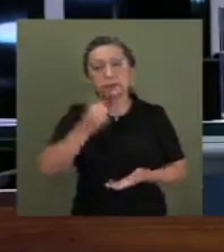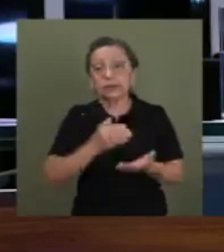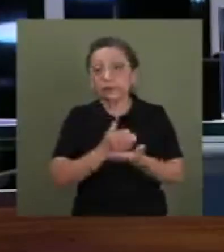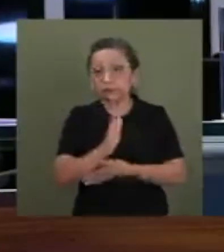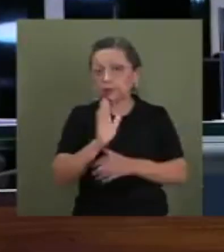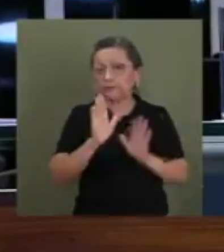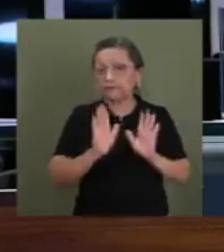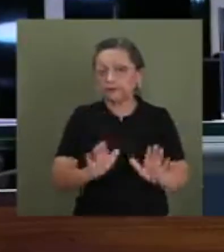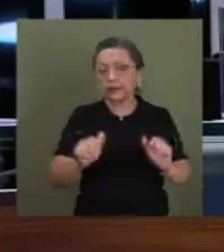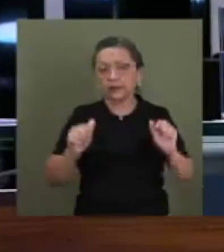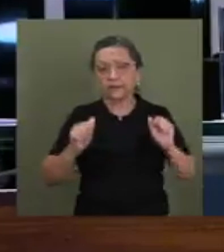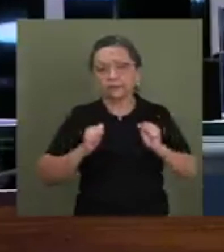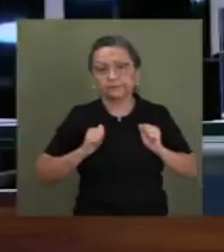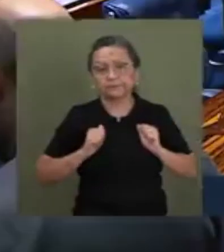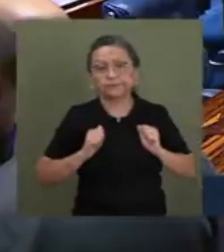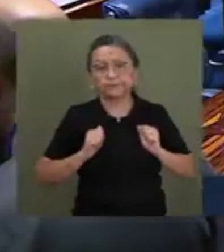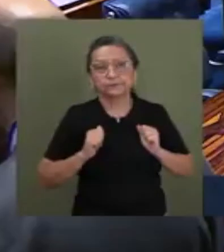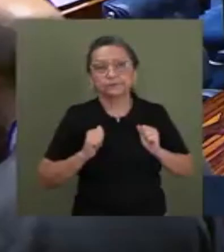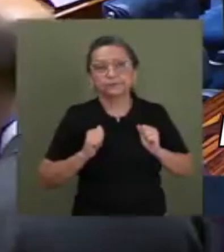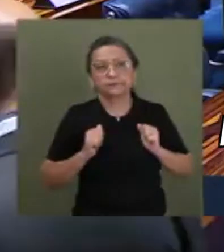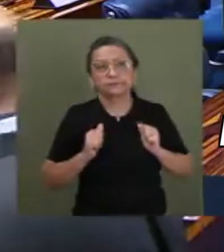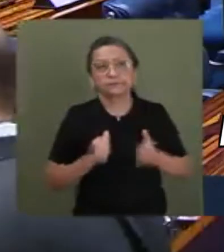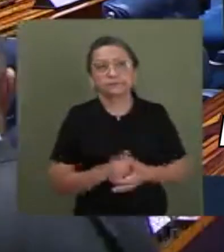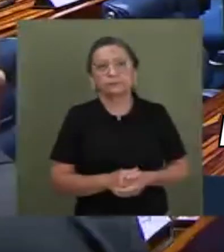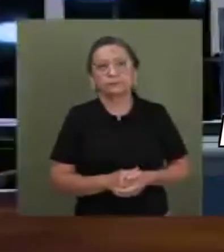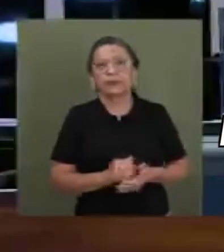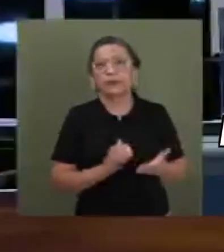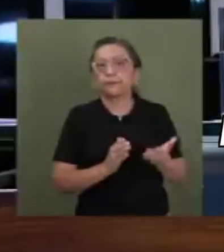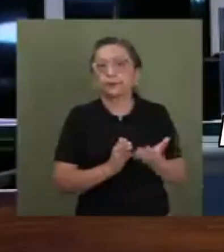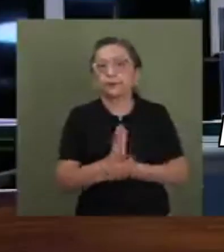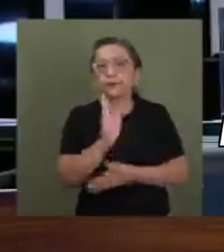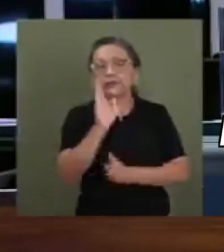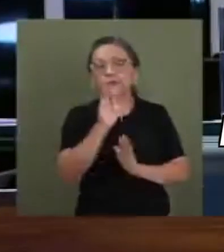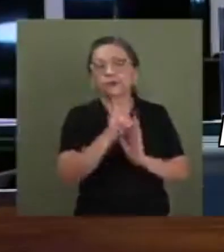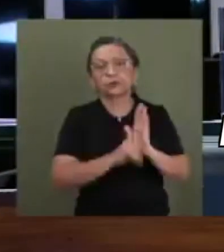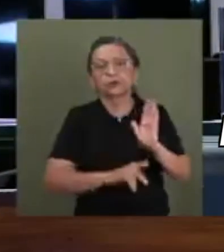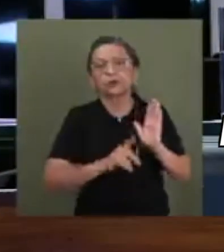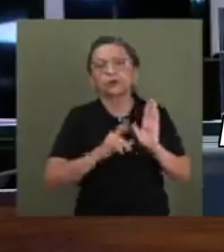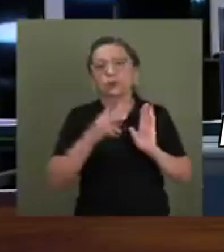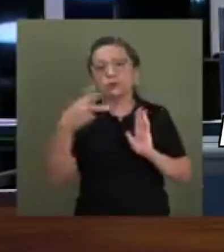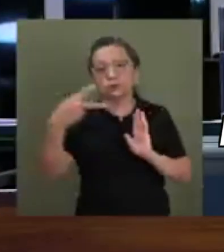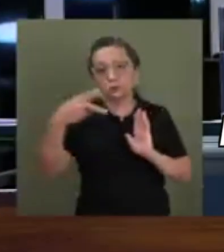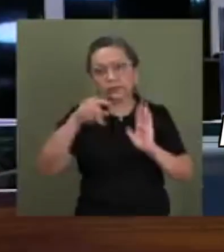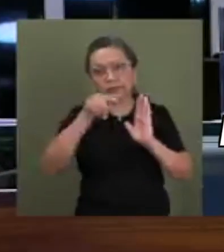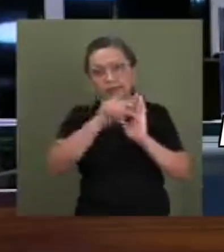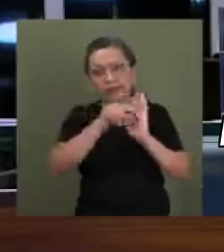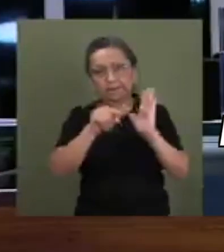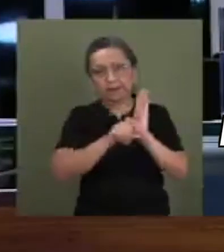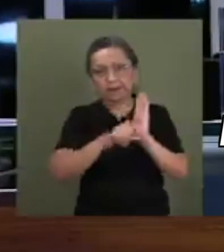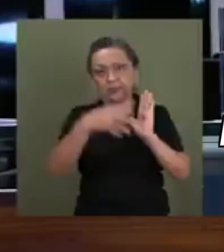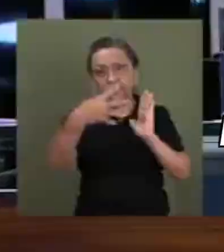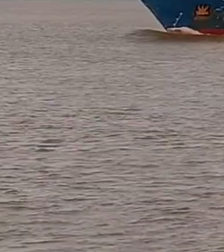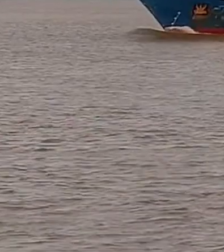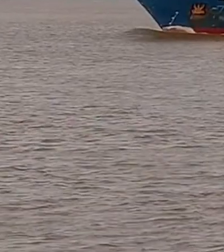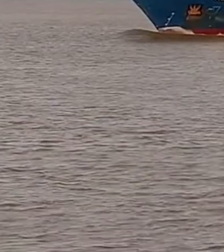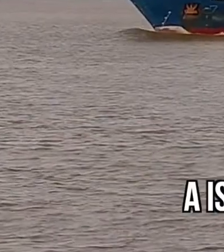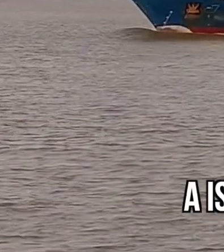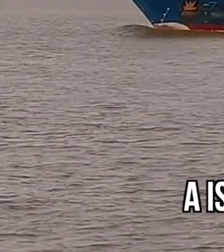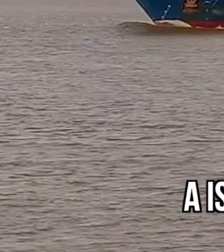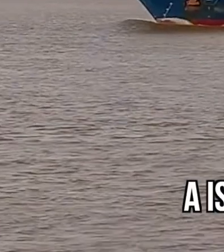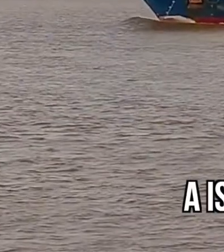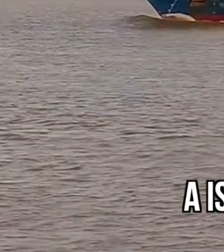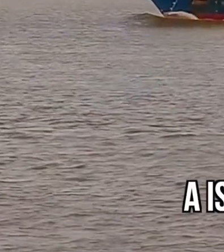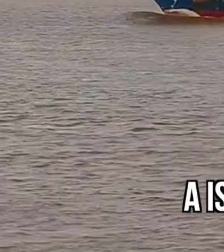aprovam, permaneçam como se encontram. Aprovado o projeto com as emendas números 4 e 5.